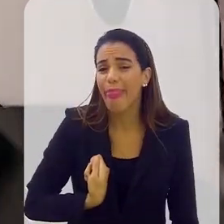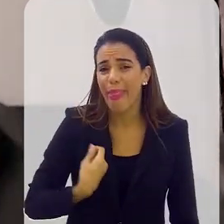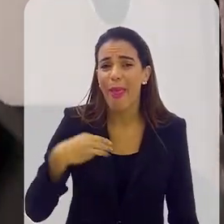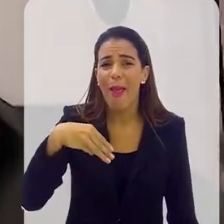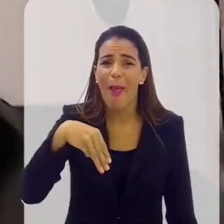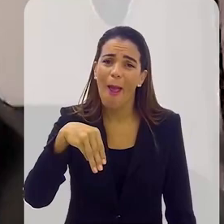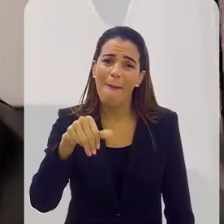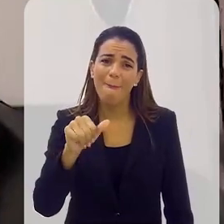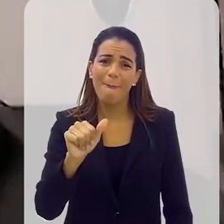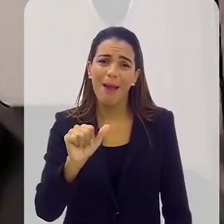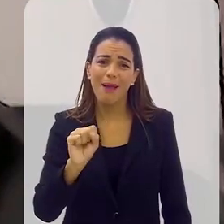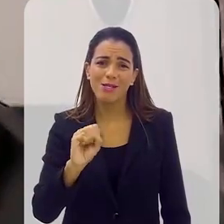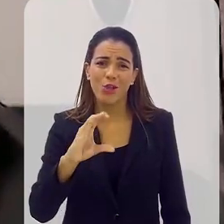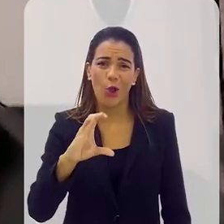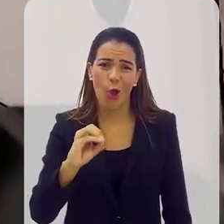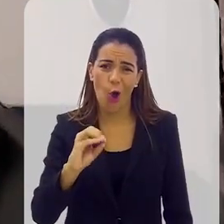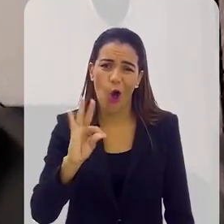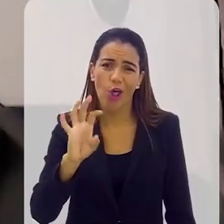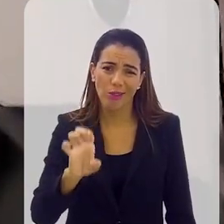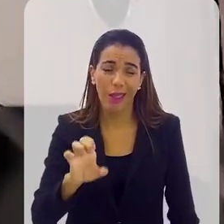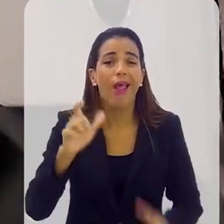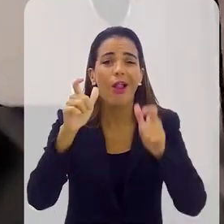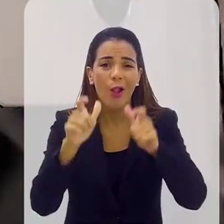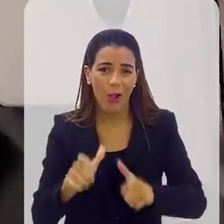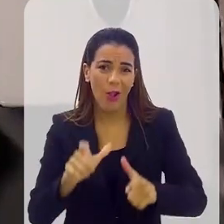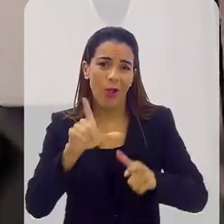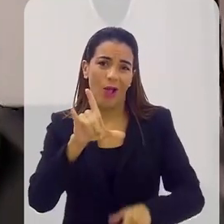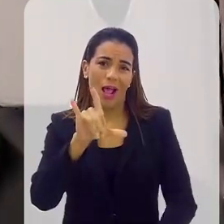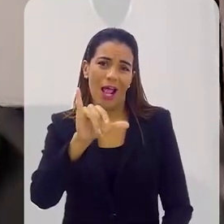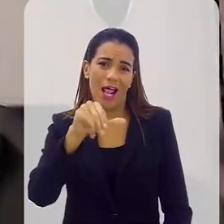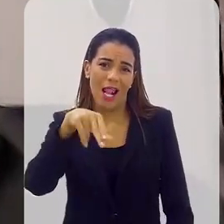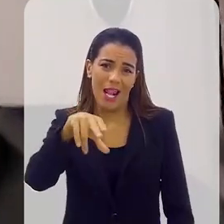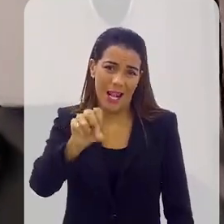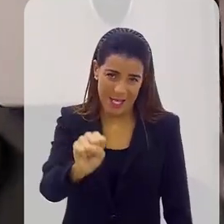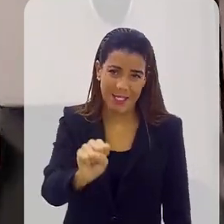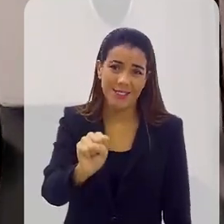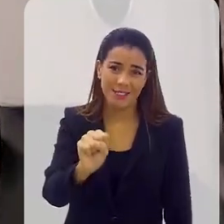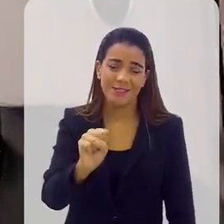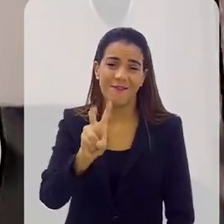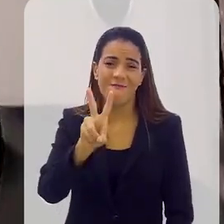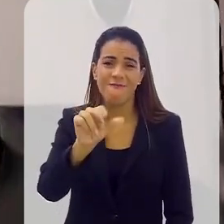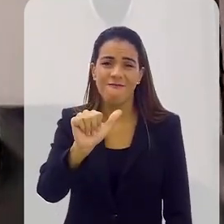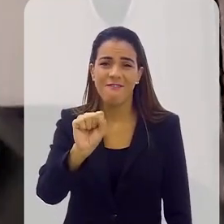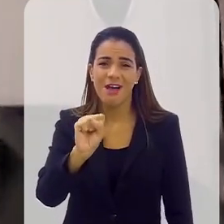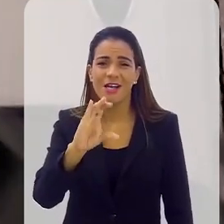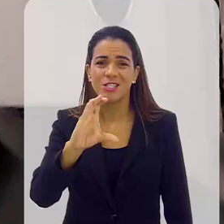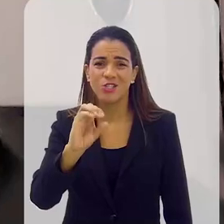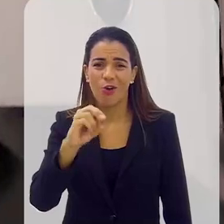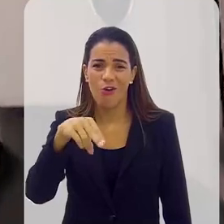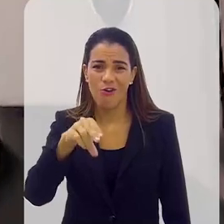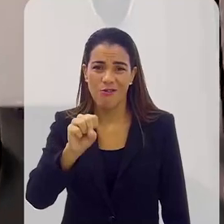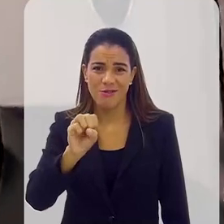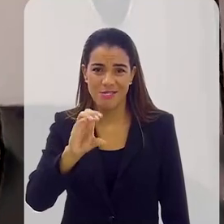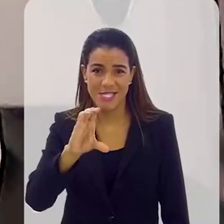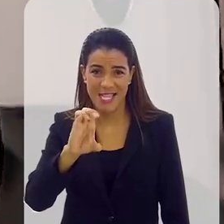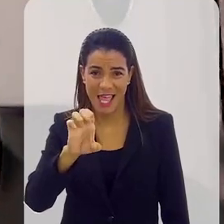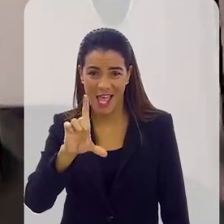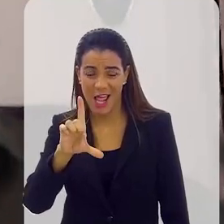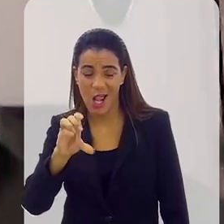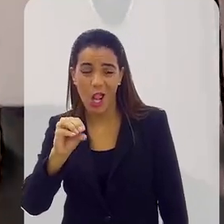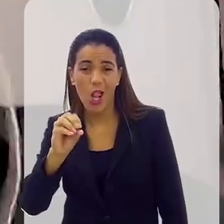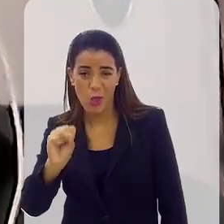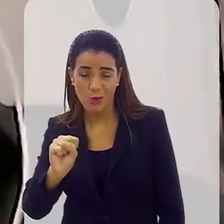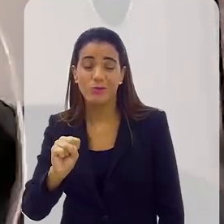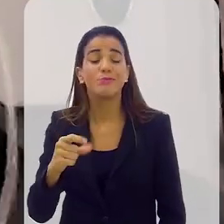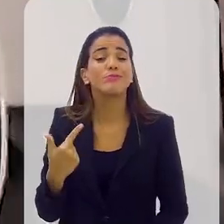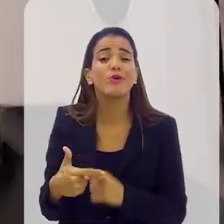turma bacana lá do Lins de Vasconcelos. E ali eu fui, acho que moldei ali uma outra personalidade, né? Talvez uma personalidade